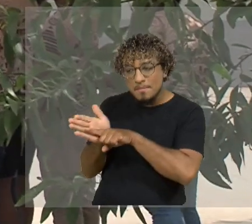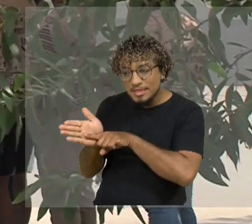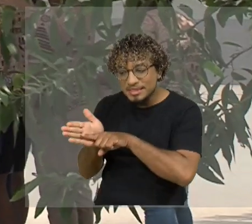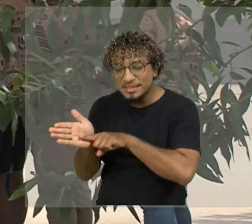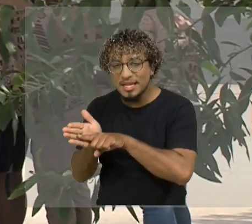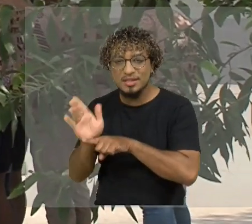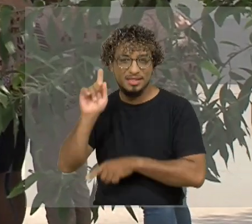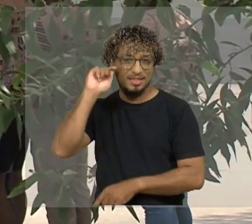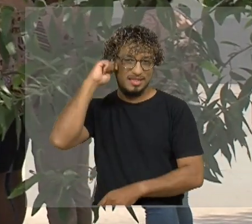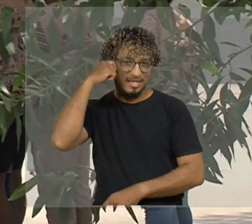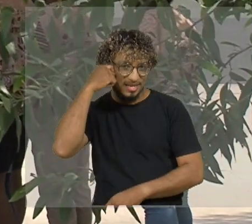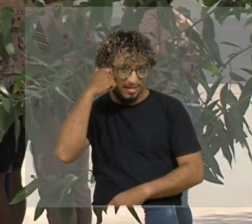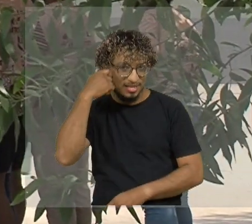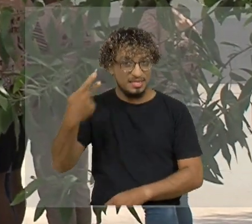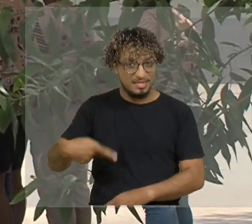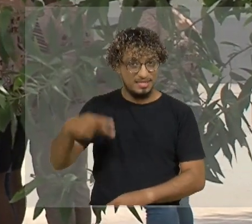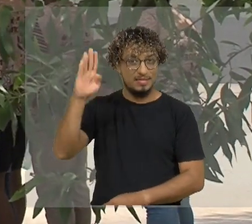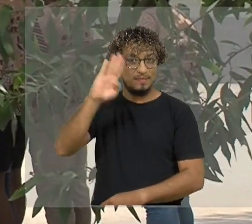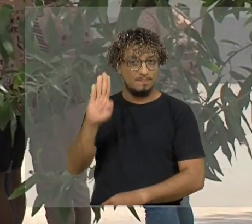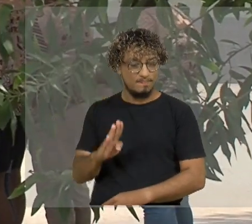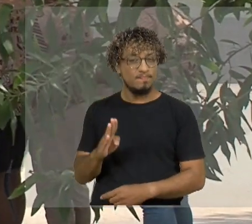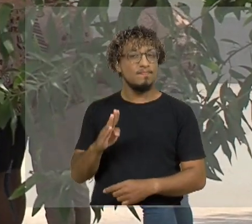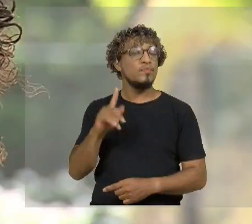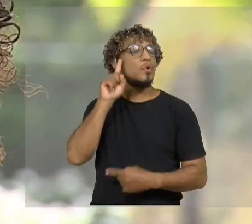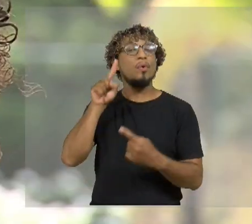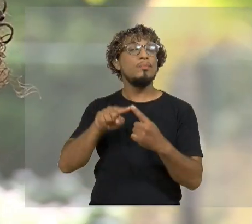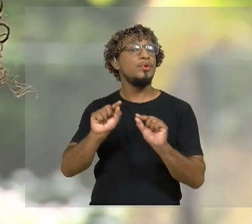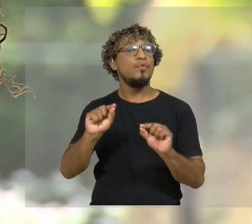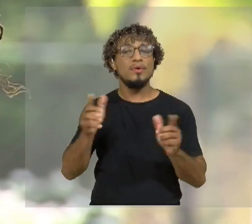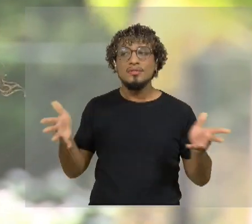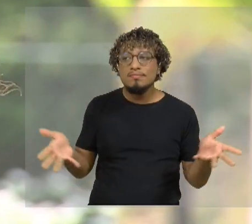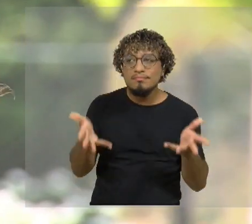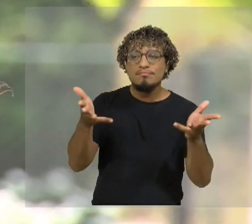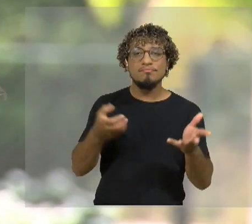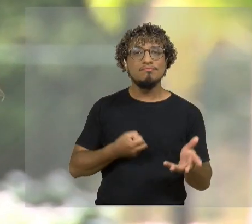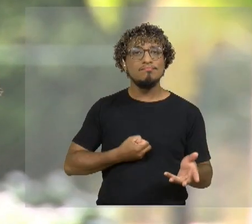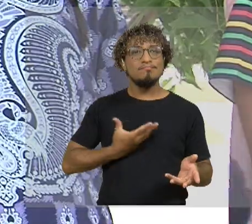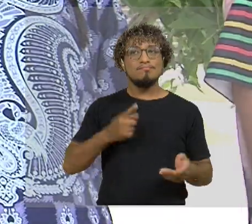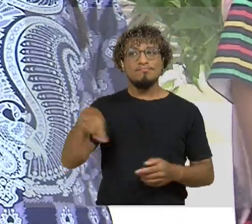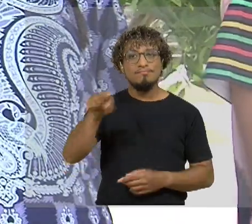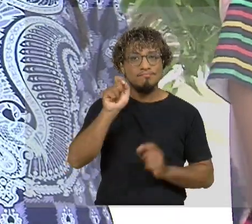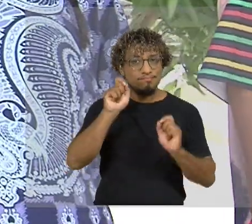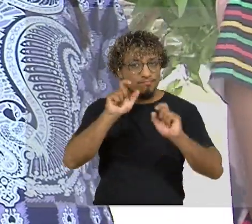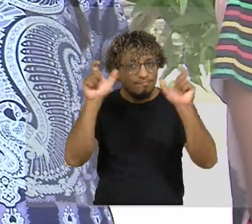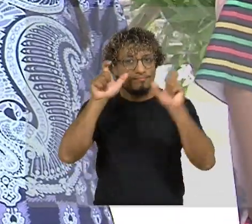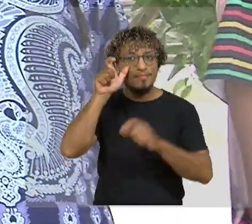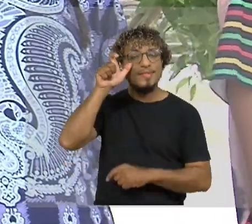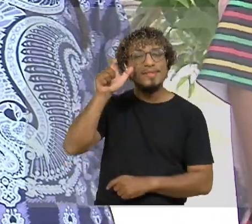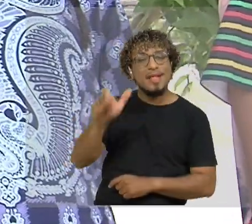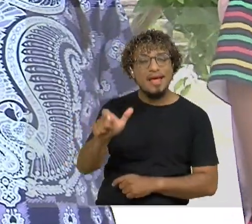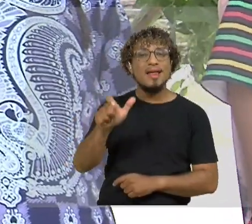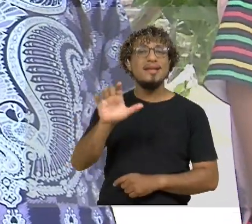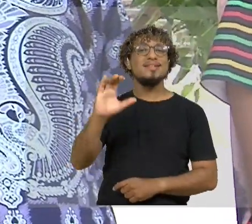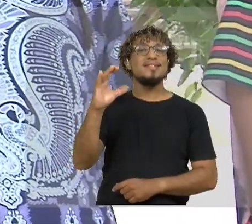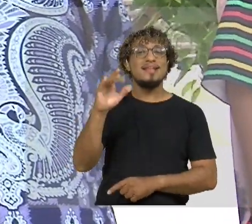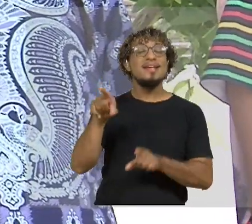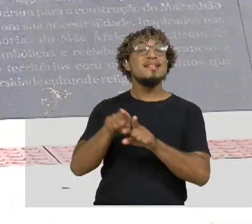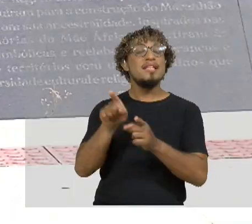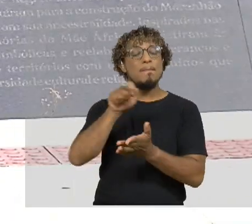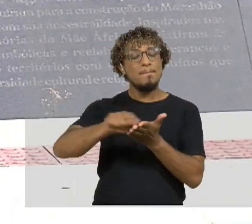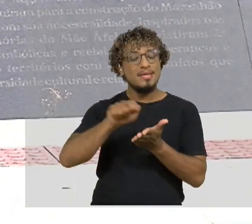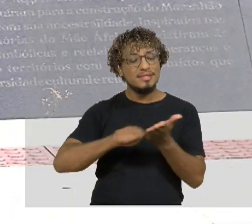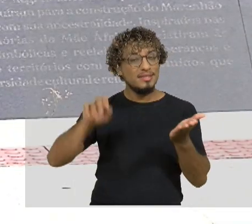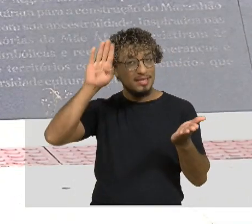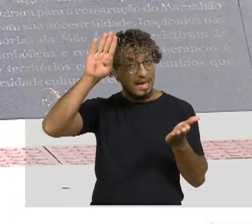Negros, tem a missão de despertar o interesse pela ciência e o desenvolvimento de uma escrita acadêmica antes mesmo dos